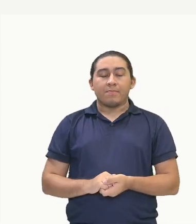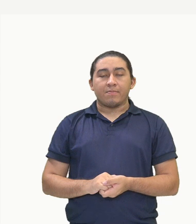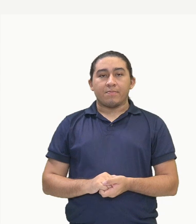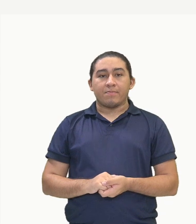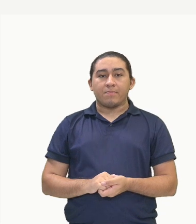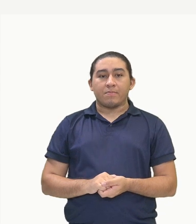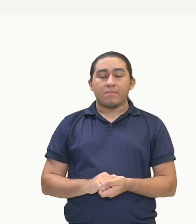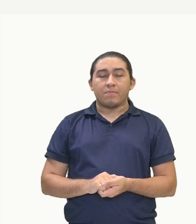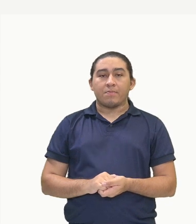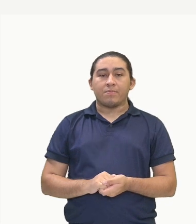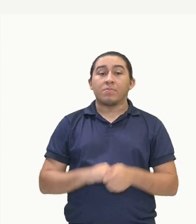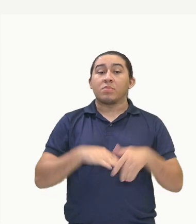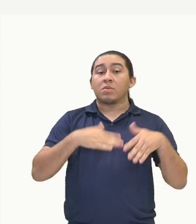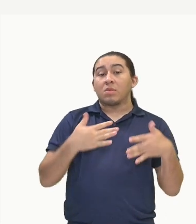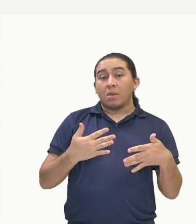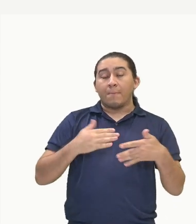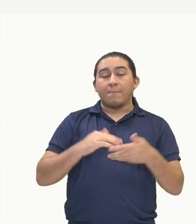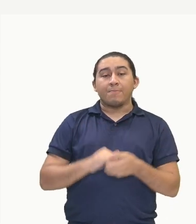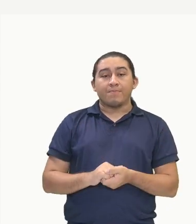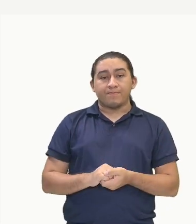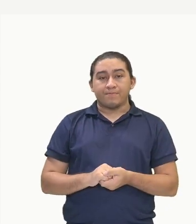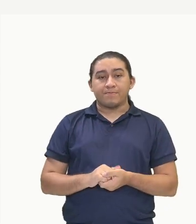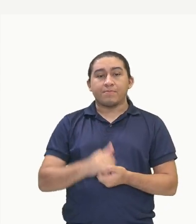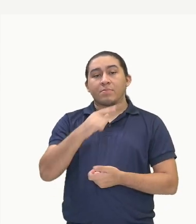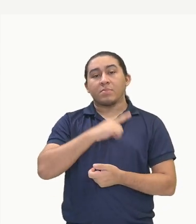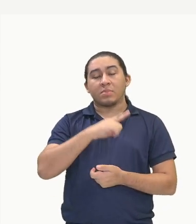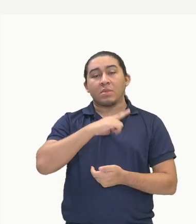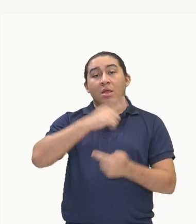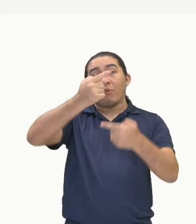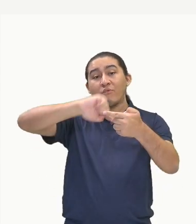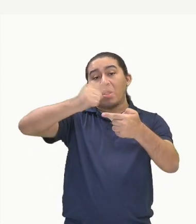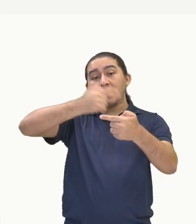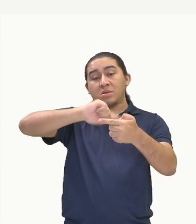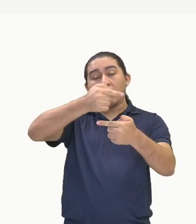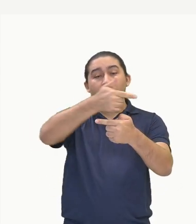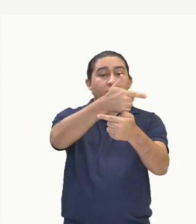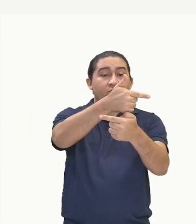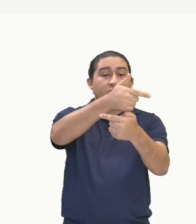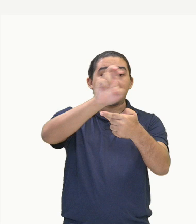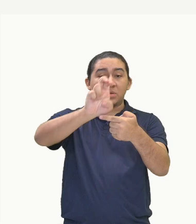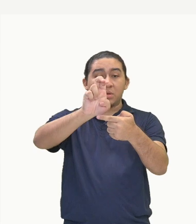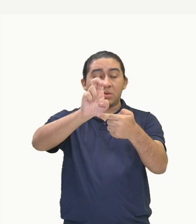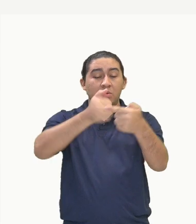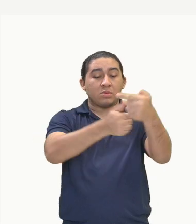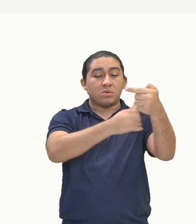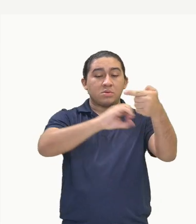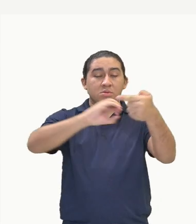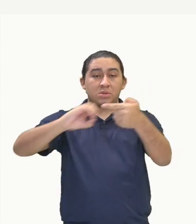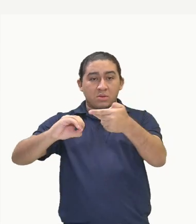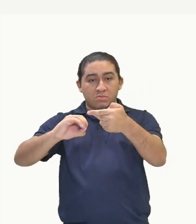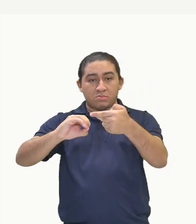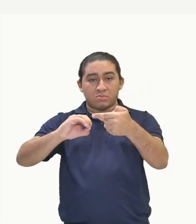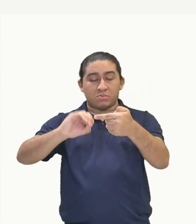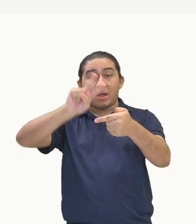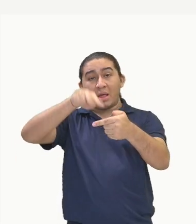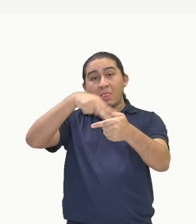decimais. Então, eu passo esse número para a fração decimal, 0,25 é 25 sobre